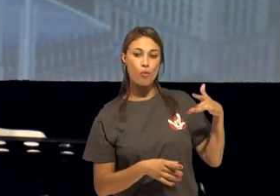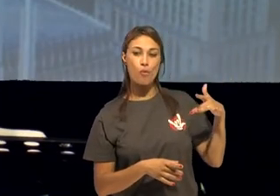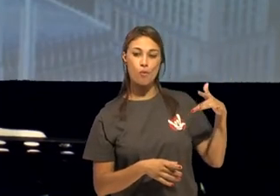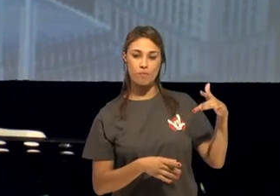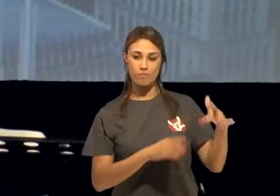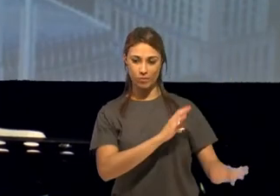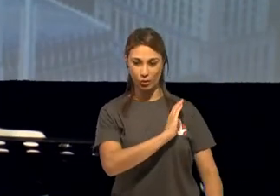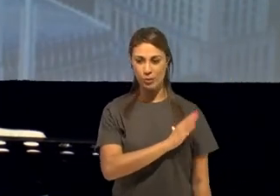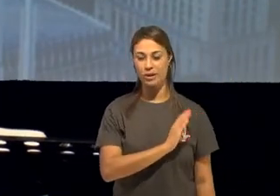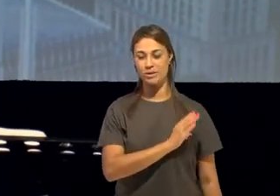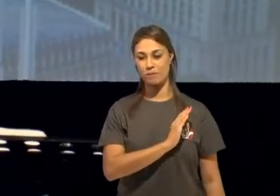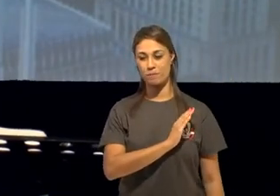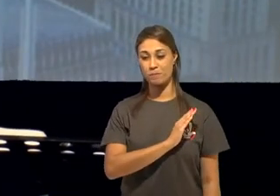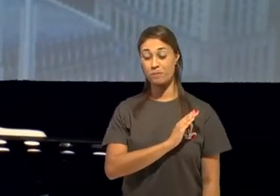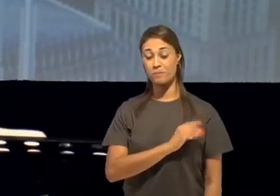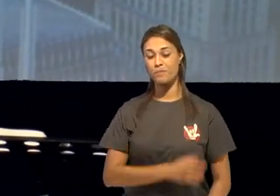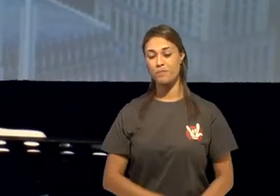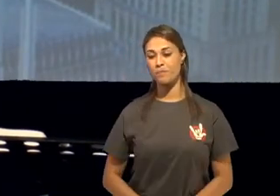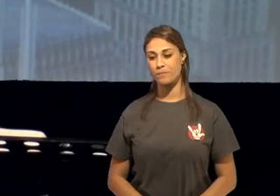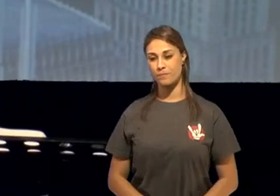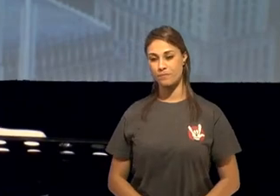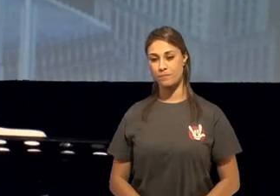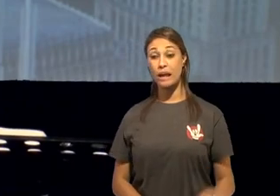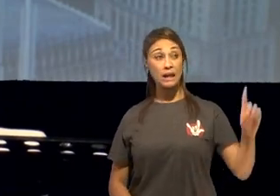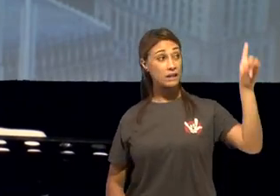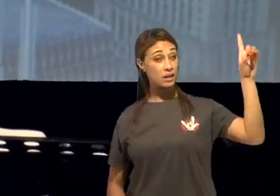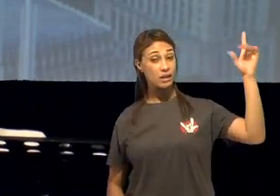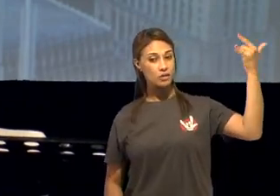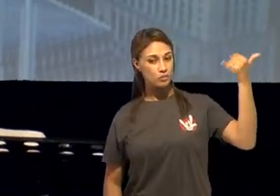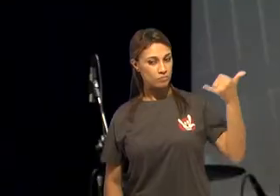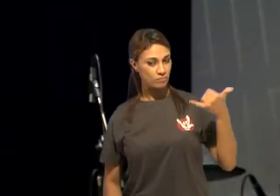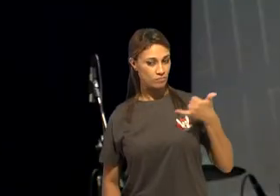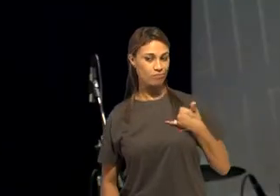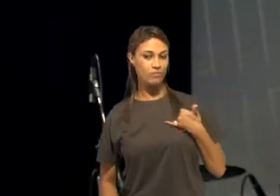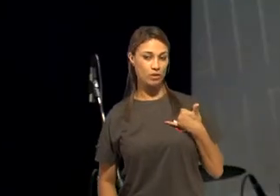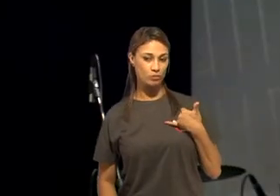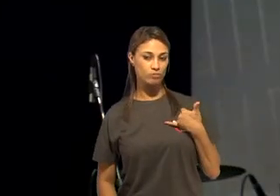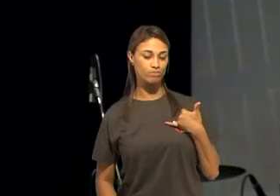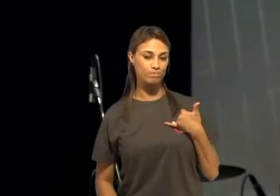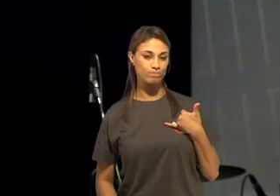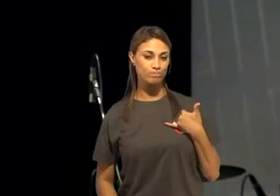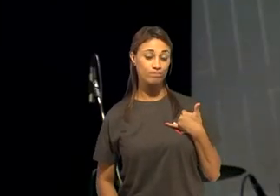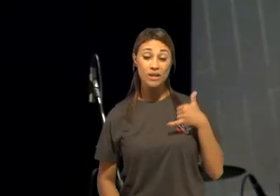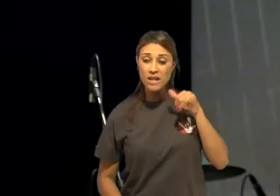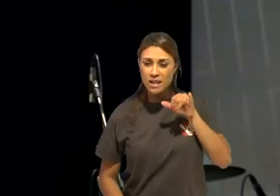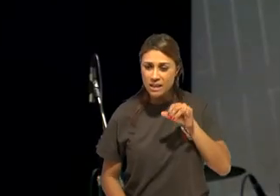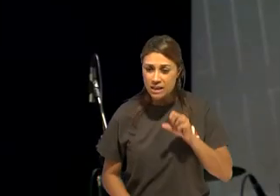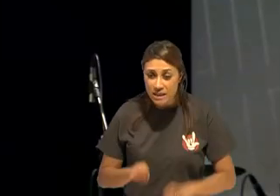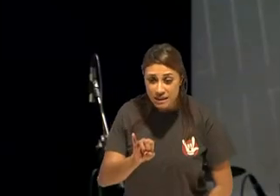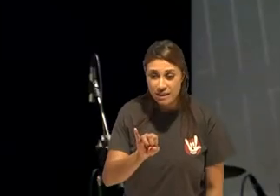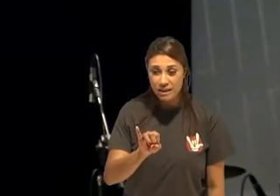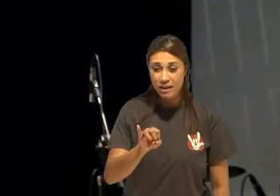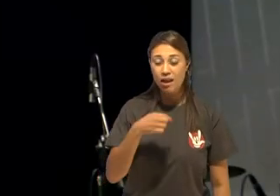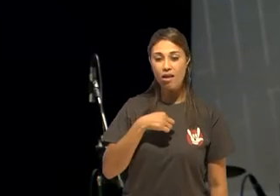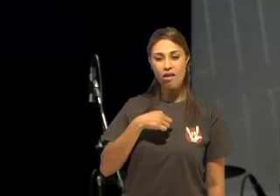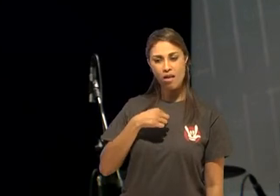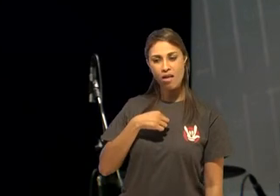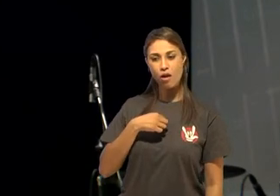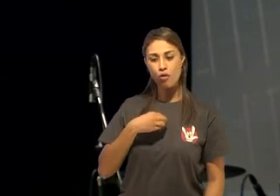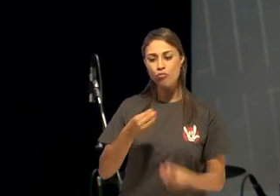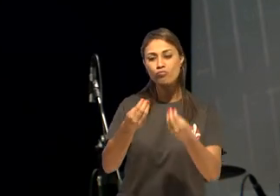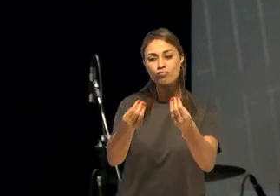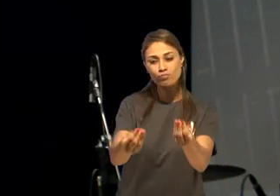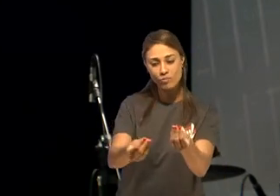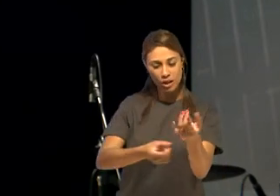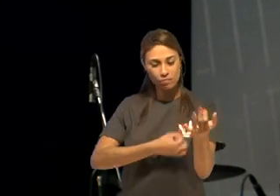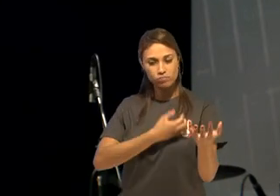disse assim para mim: se foi eu que coloquei esse fogo no seu coração, por que você permite